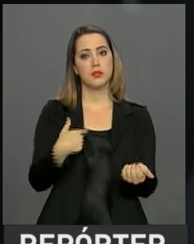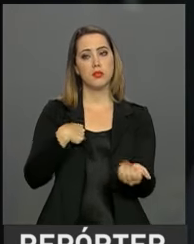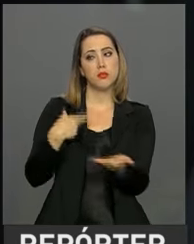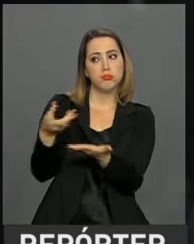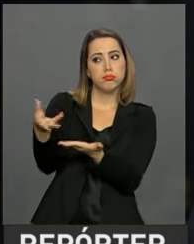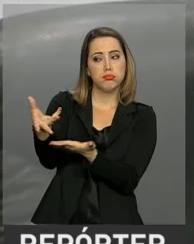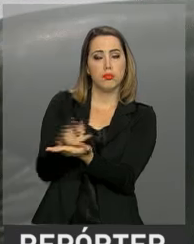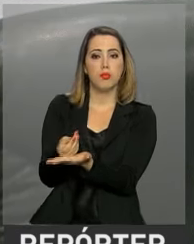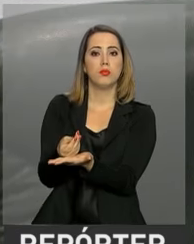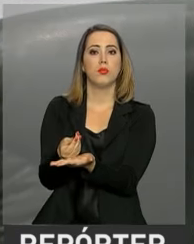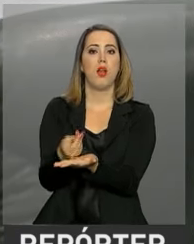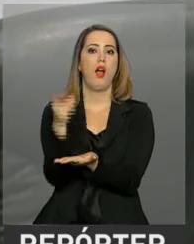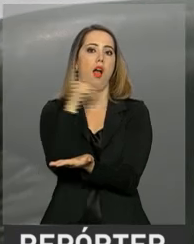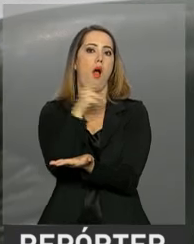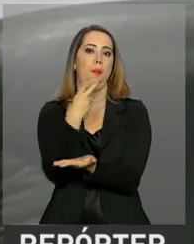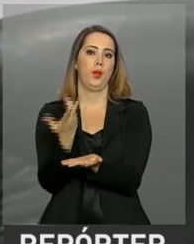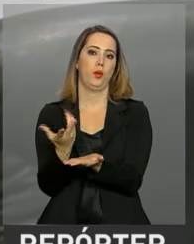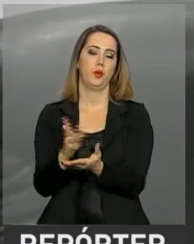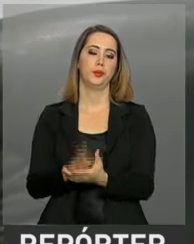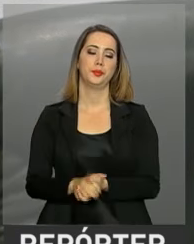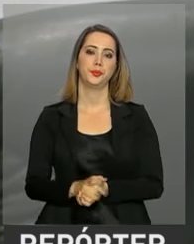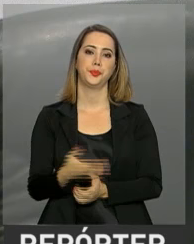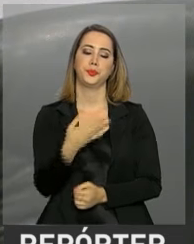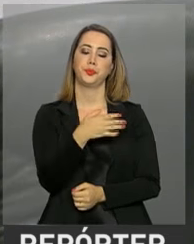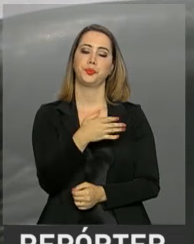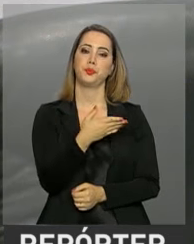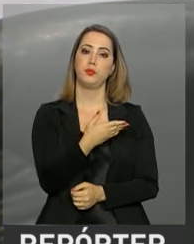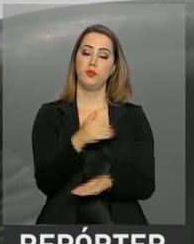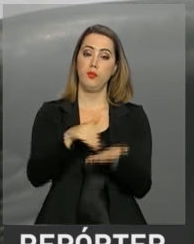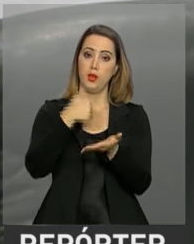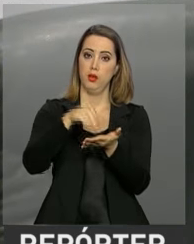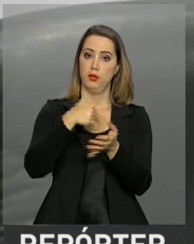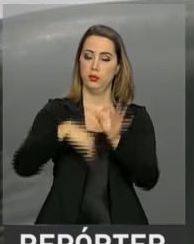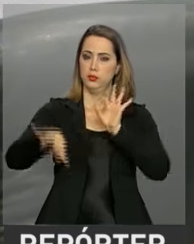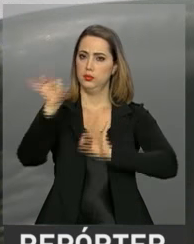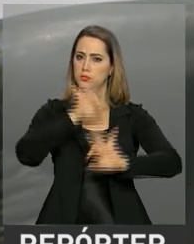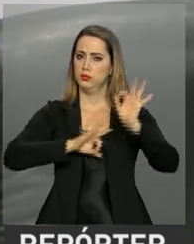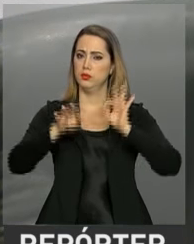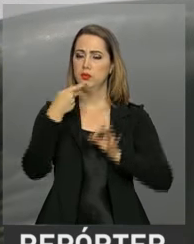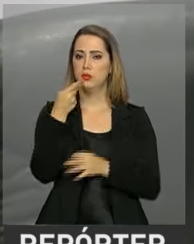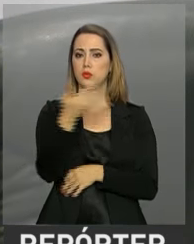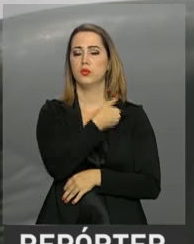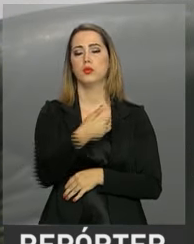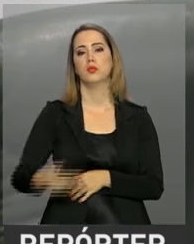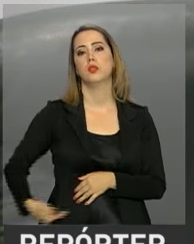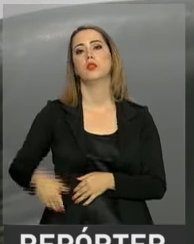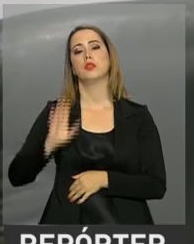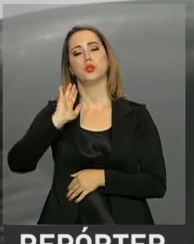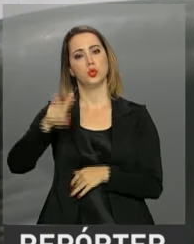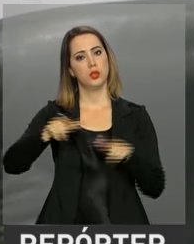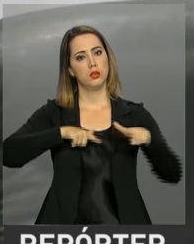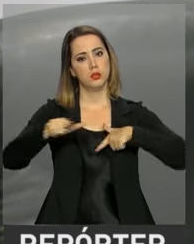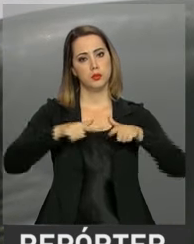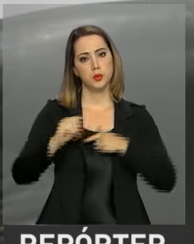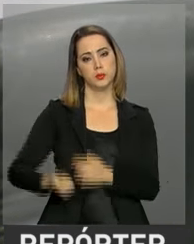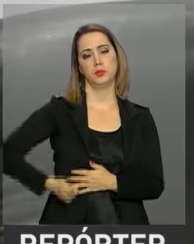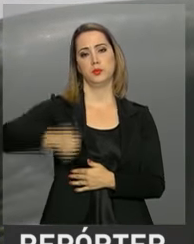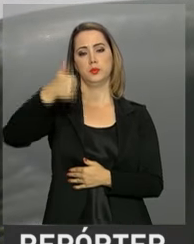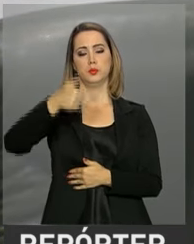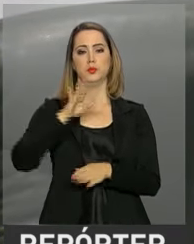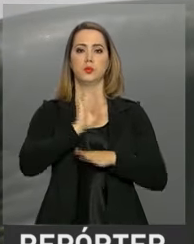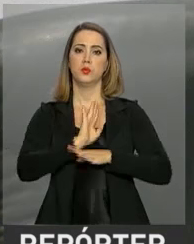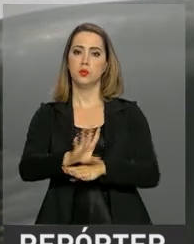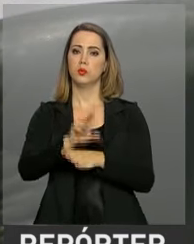processo tem que ser rápido o secretário do ministério do planejamento afirma que o governo tem atuado para melhorar as condições membro e